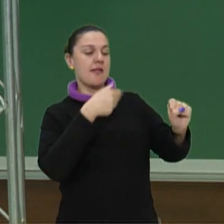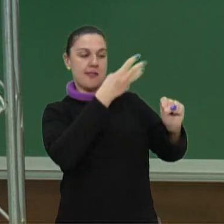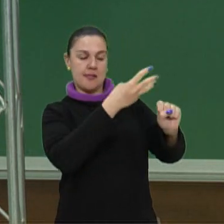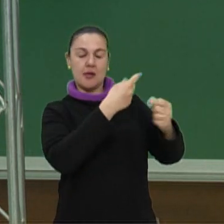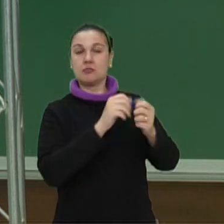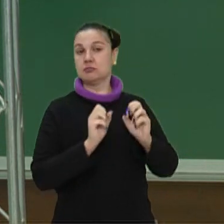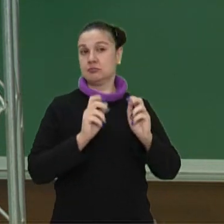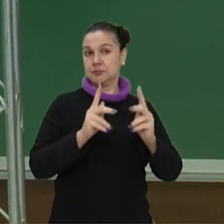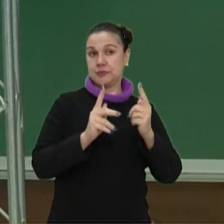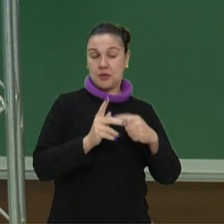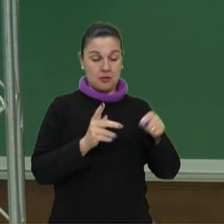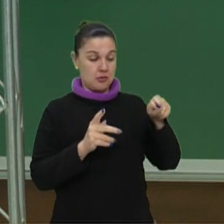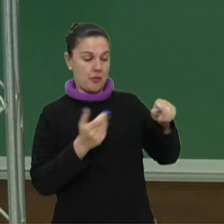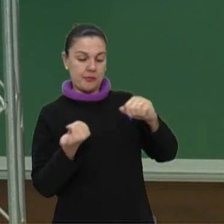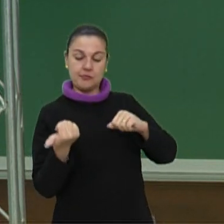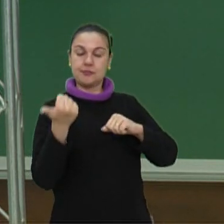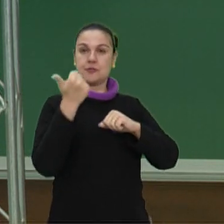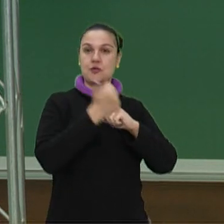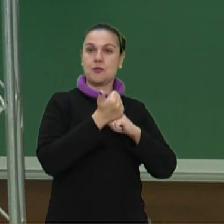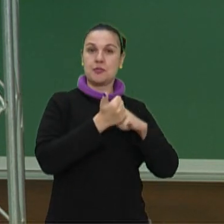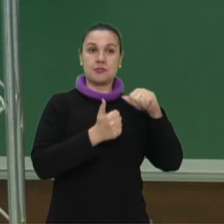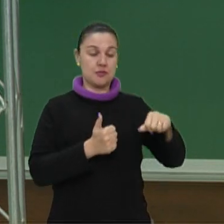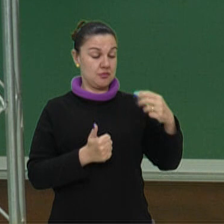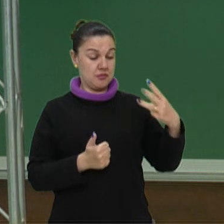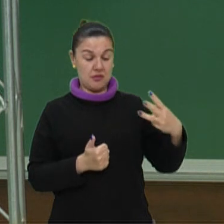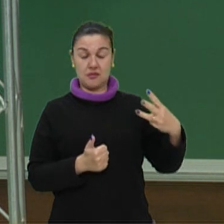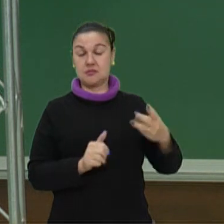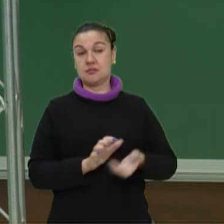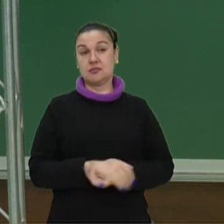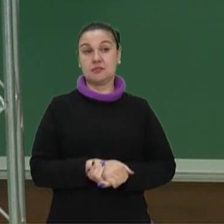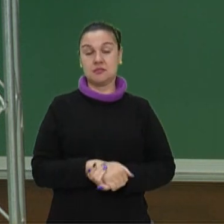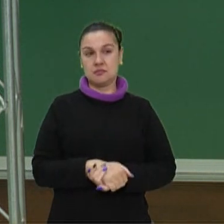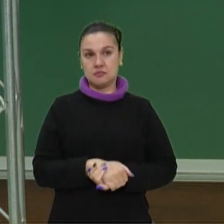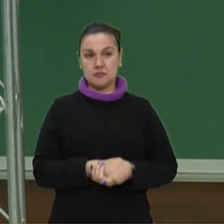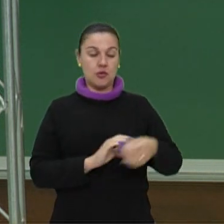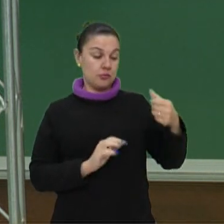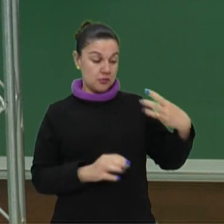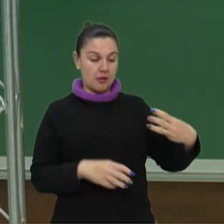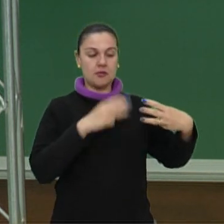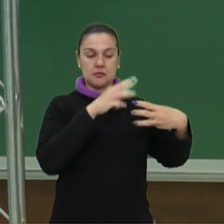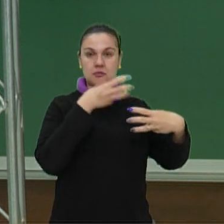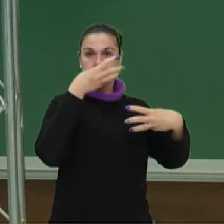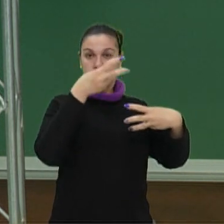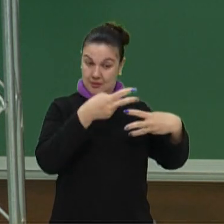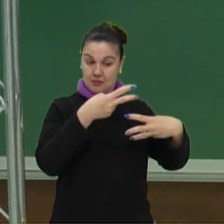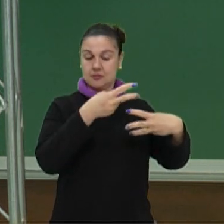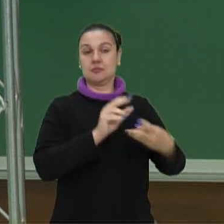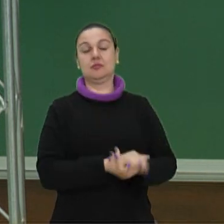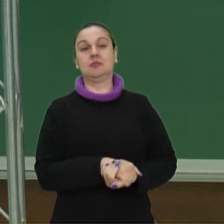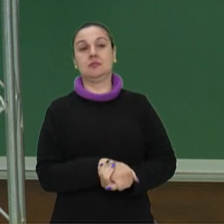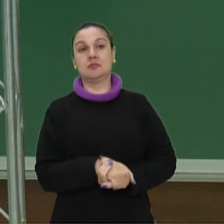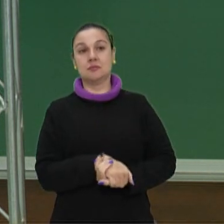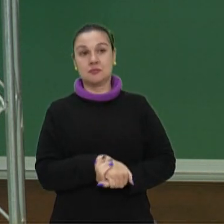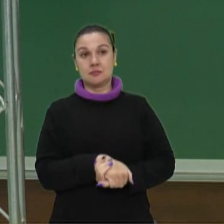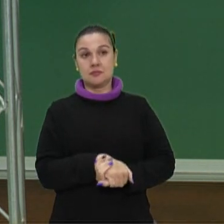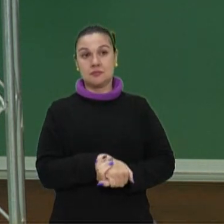3. Então, dentro do parênteses aqui, eu vou trocar por 3. Então, vai ficar 3 elevado ao quadrado, tá?